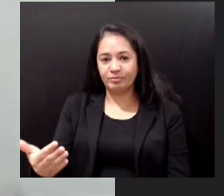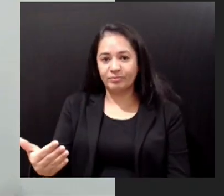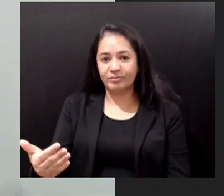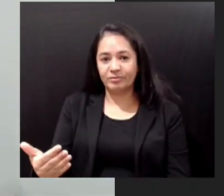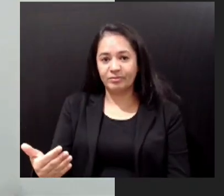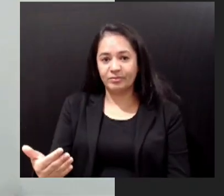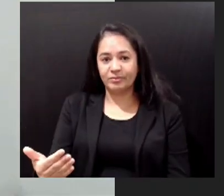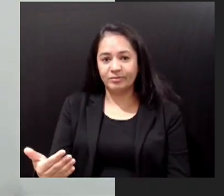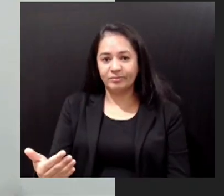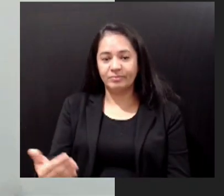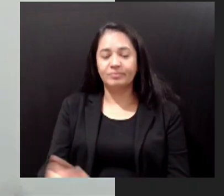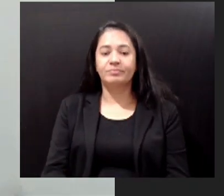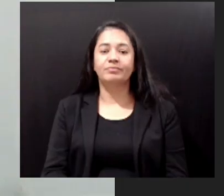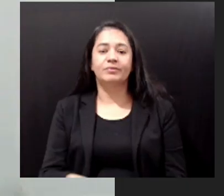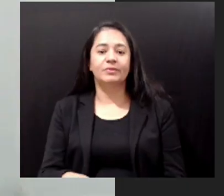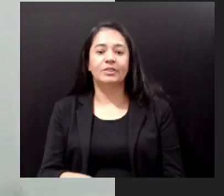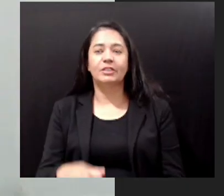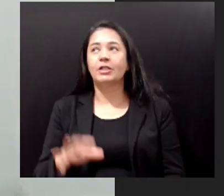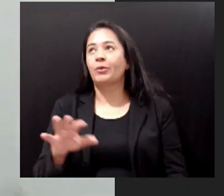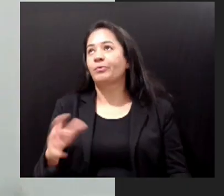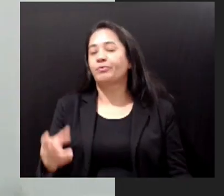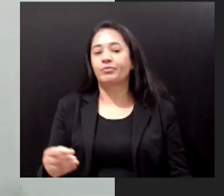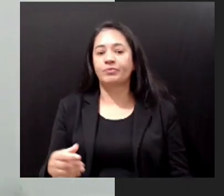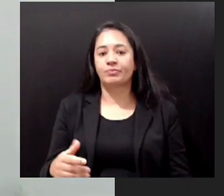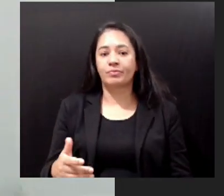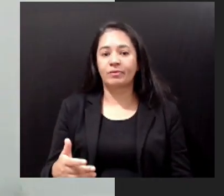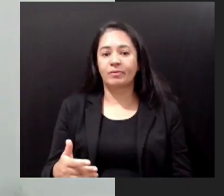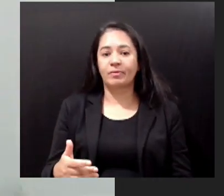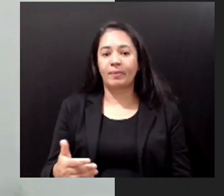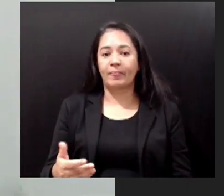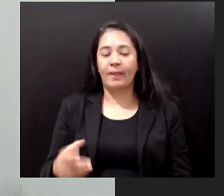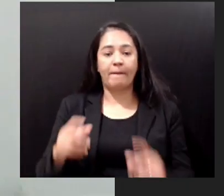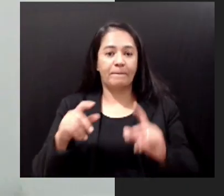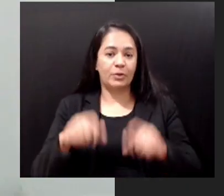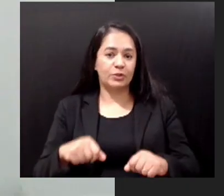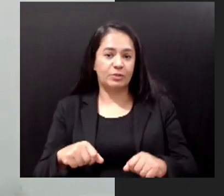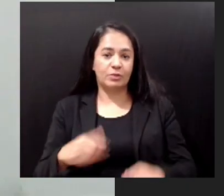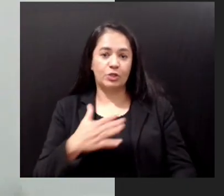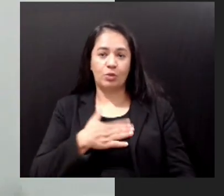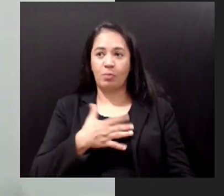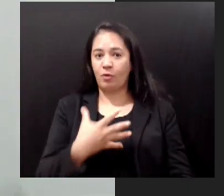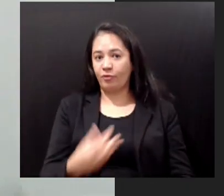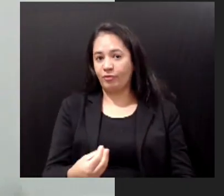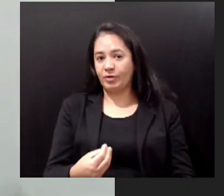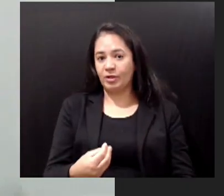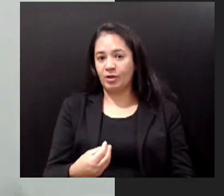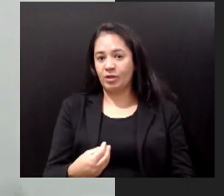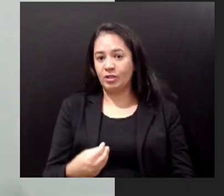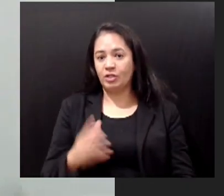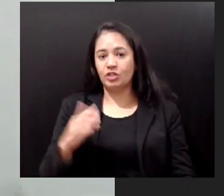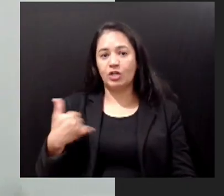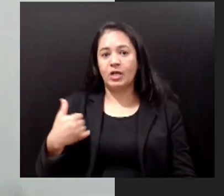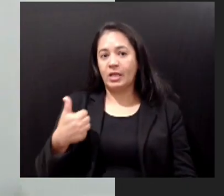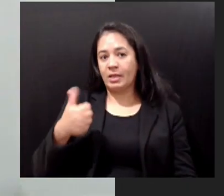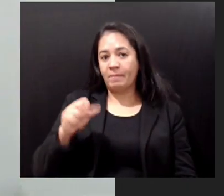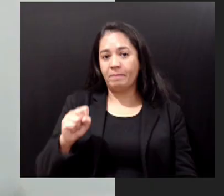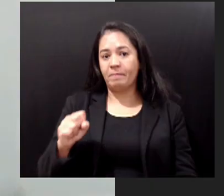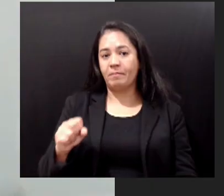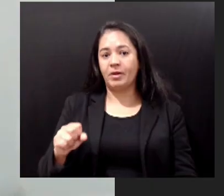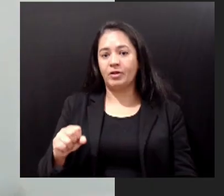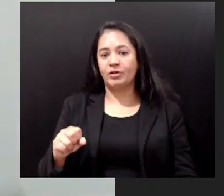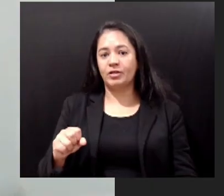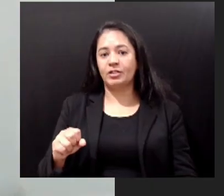exoneratória. Então, não é a possibilidade do meu filho se tornar maior de idade que isso me